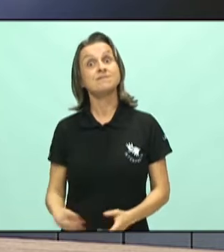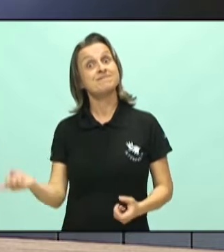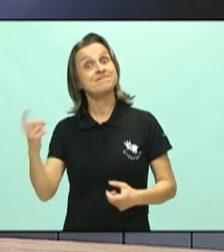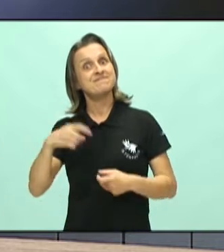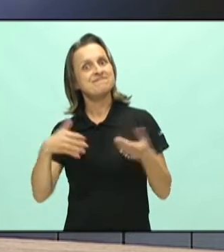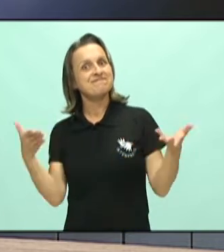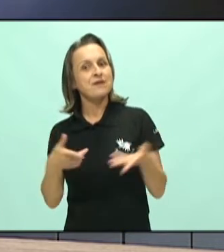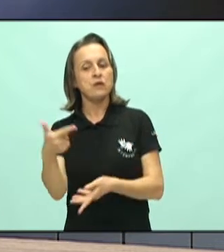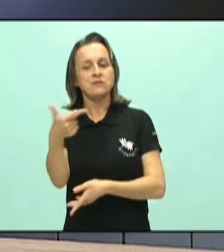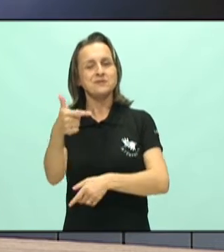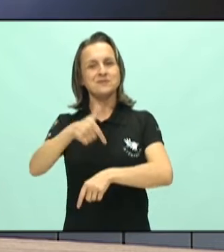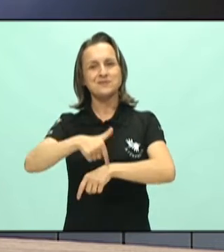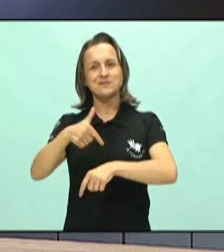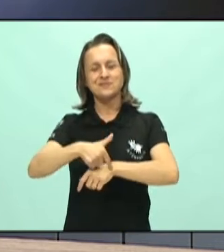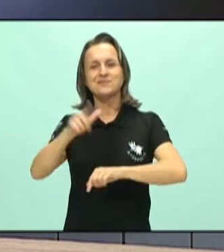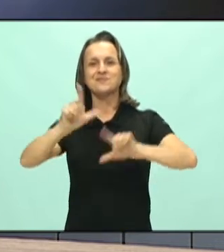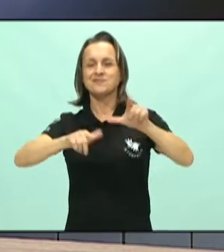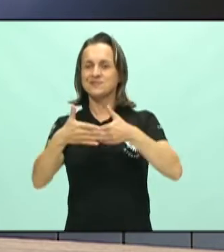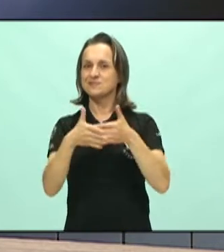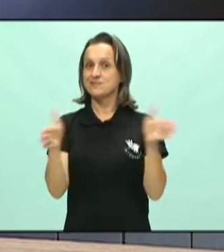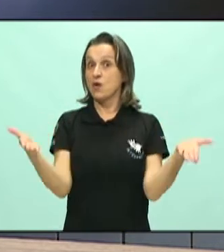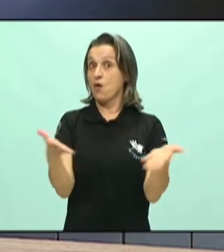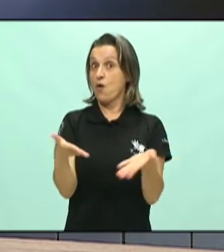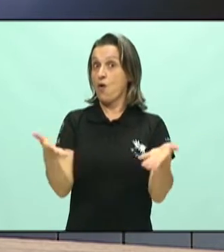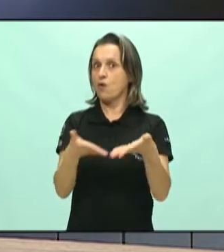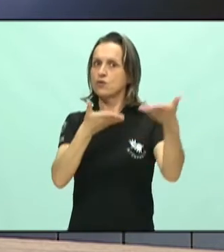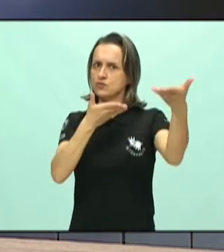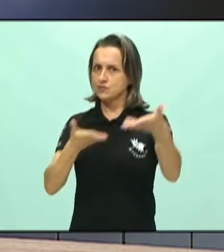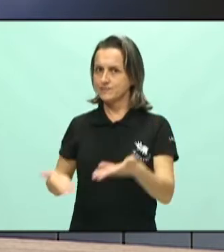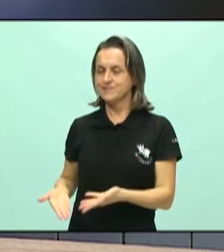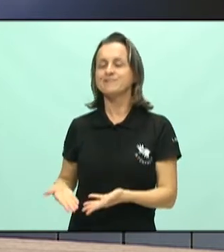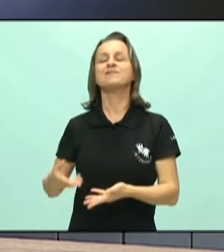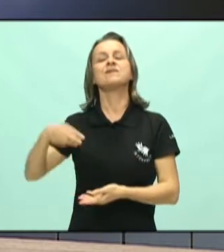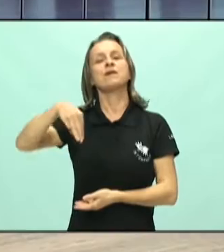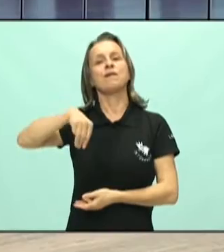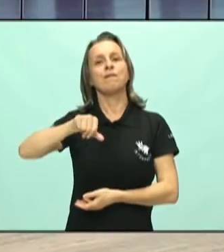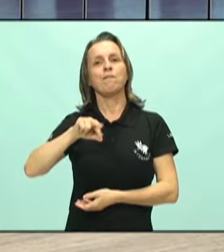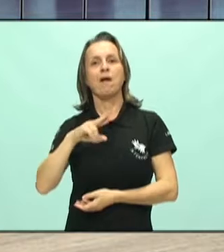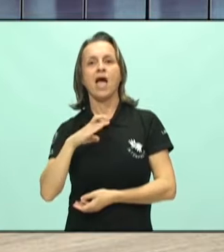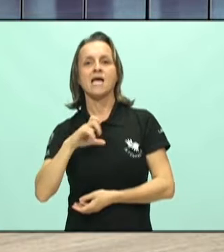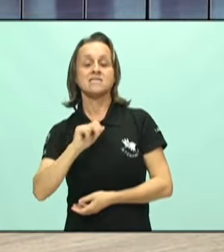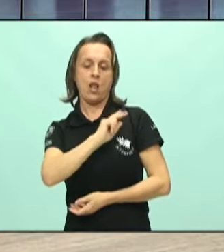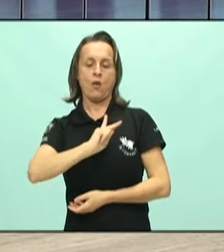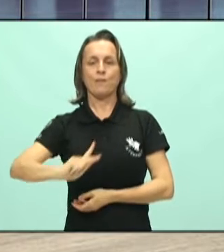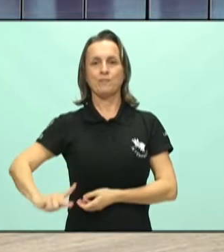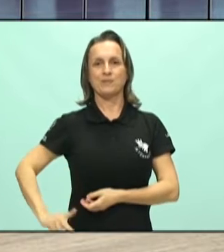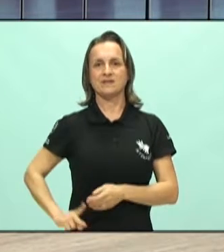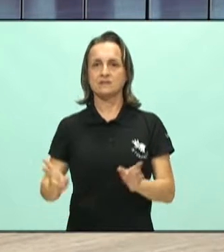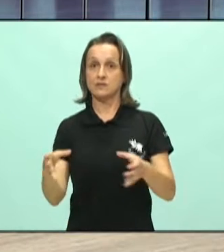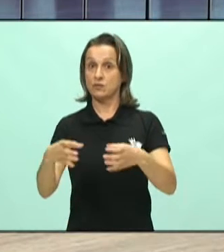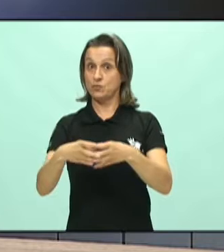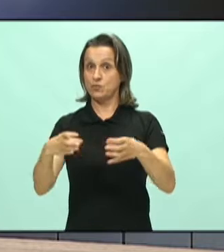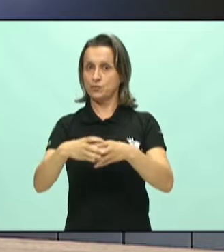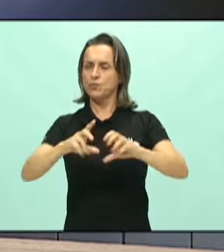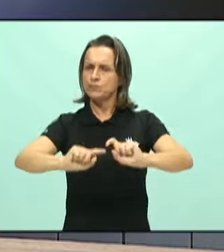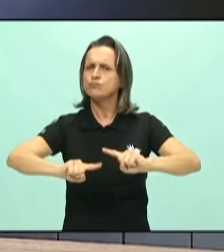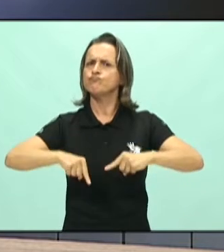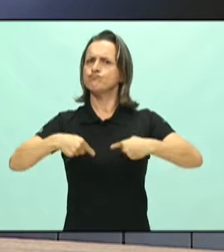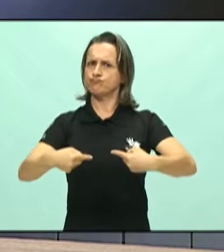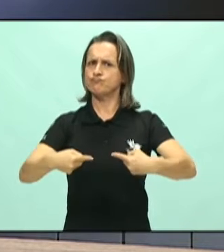Voltamos com o segundo bloco do Câmara Aberta. Hoje recebemos Marcelo Petrelli, presidente do Comitê de Defesa